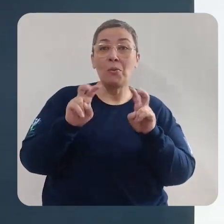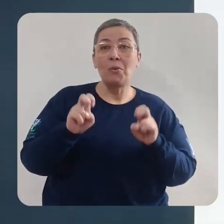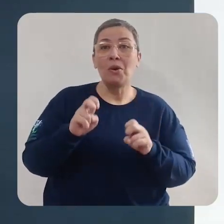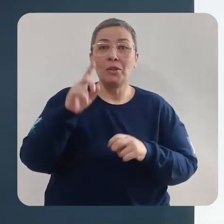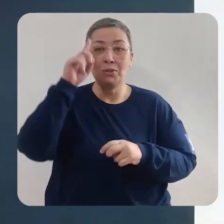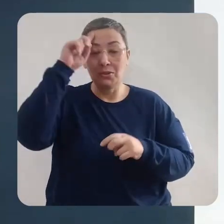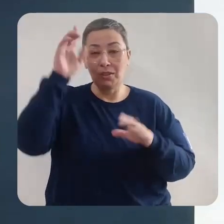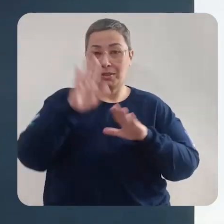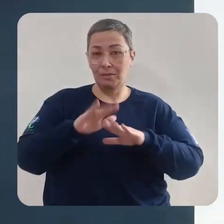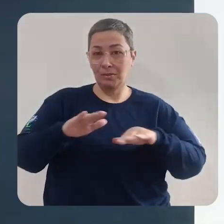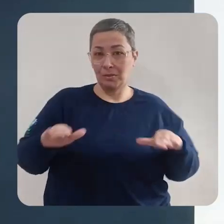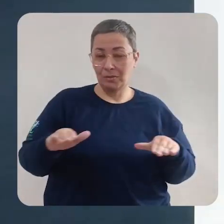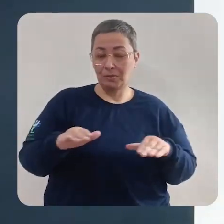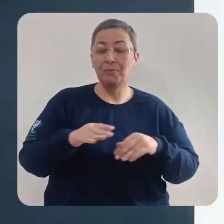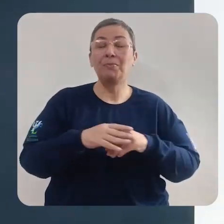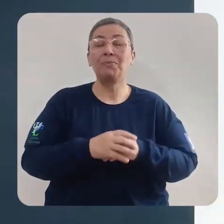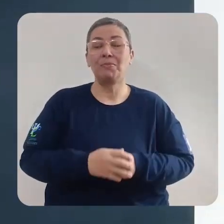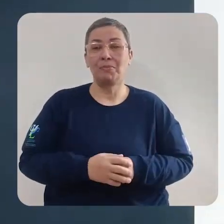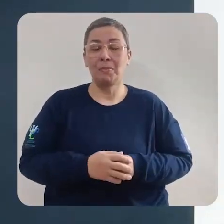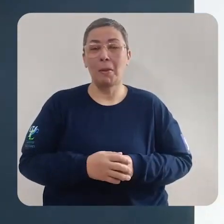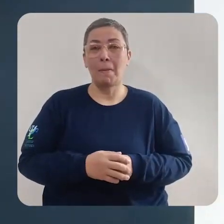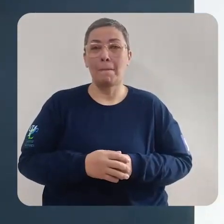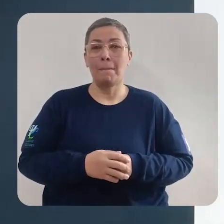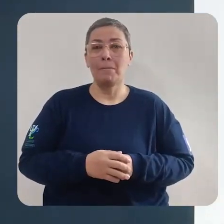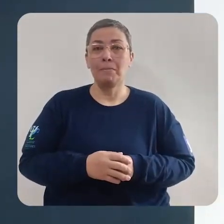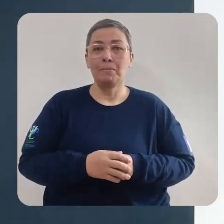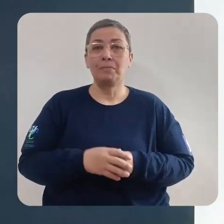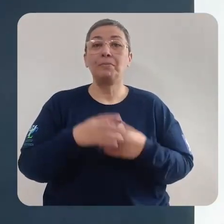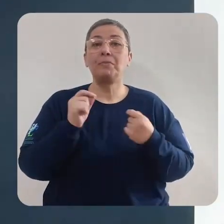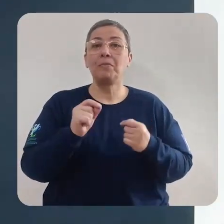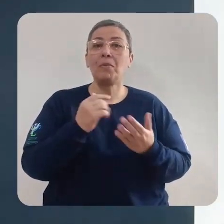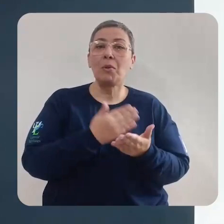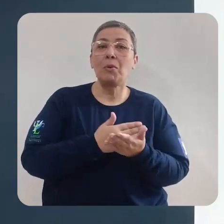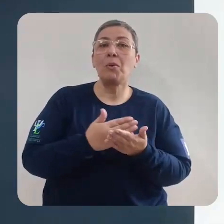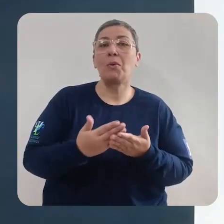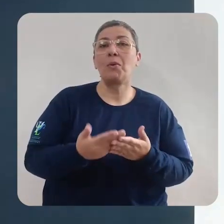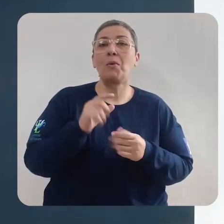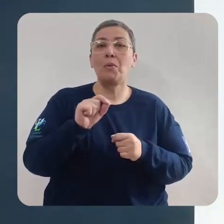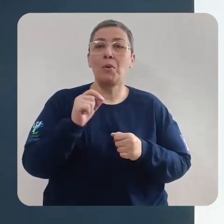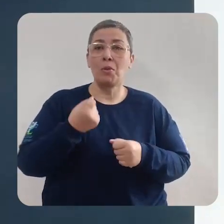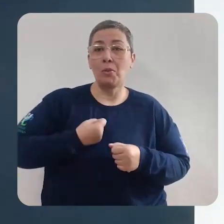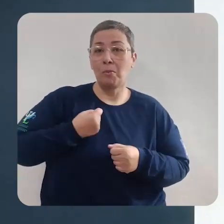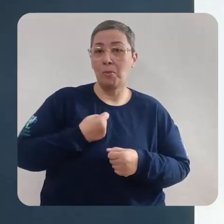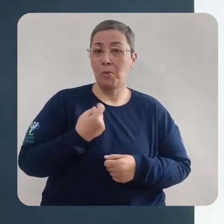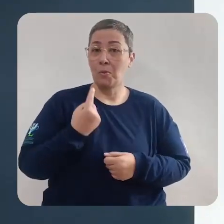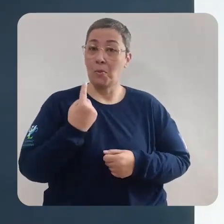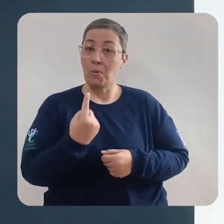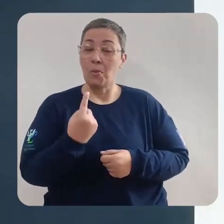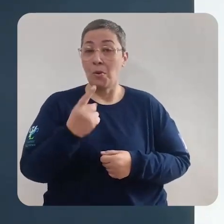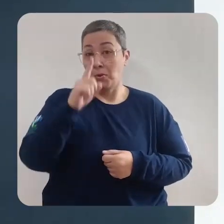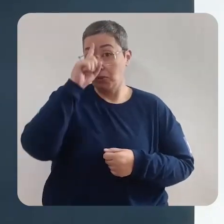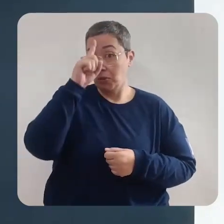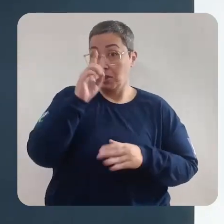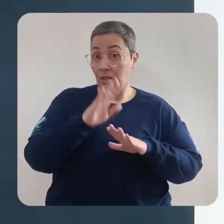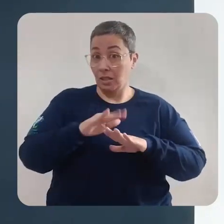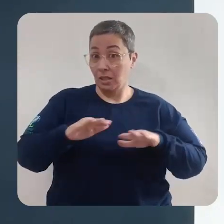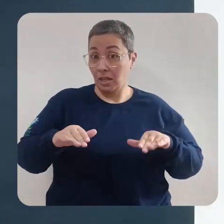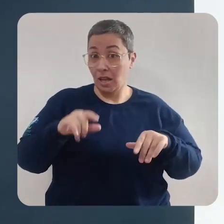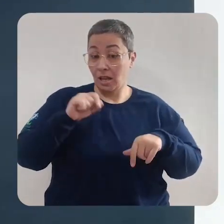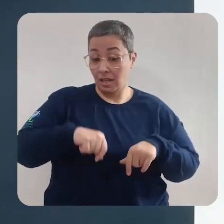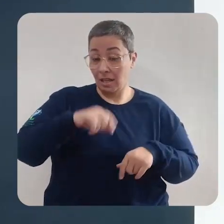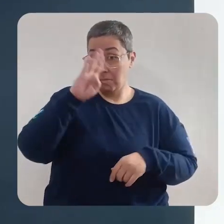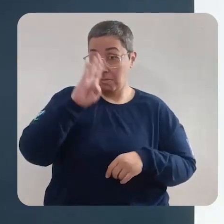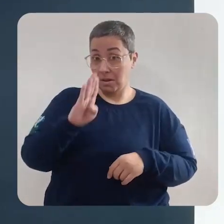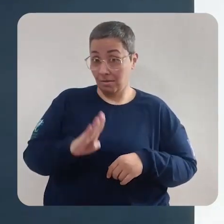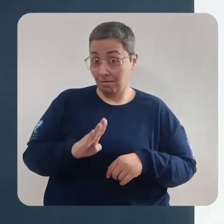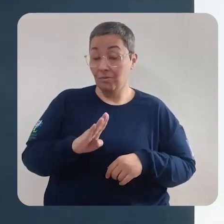7 Curiosities about the Children's Day. 7 curiosidades sobre o Dia das Crianças. Começando pela number